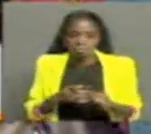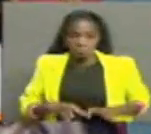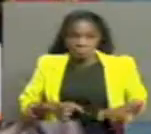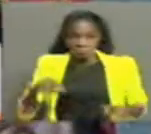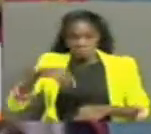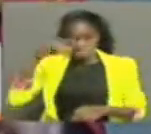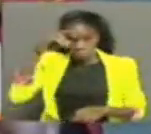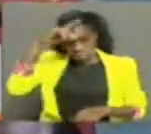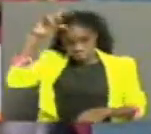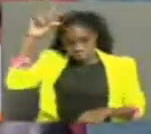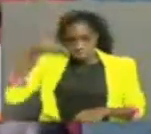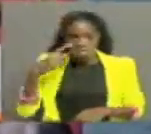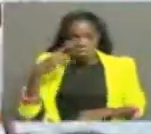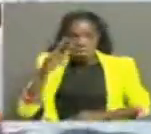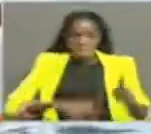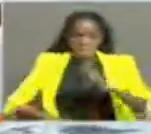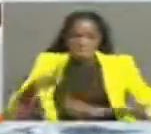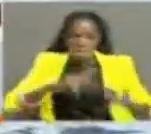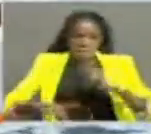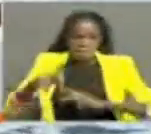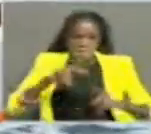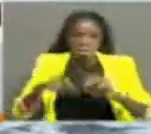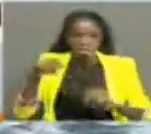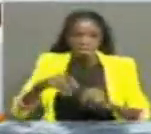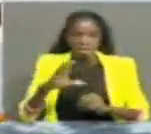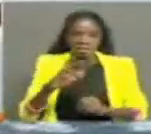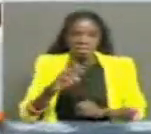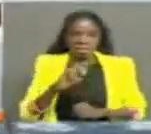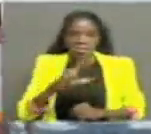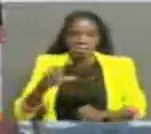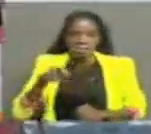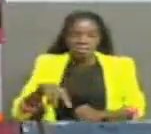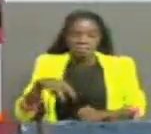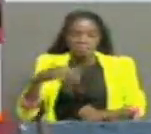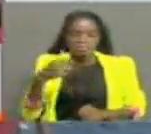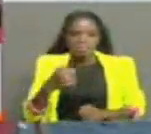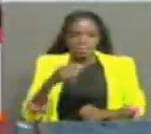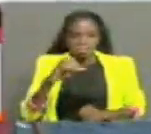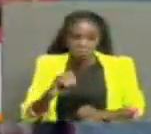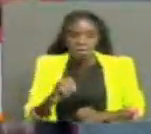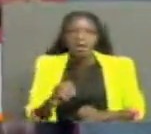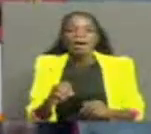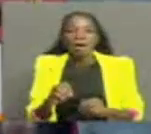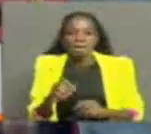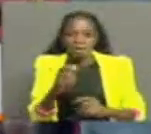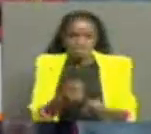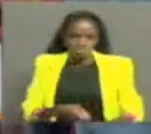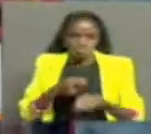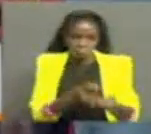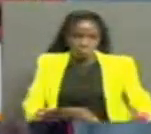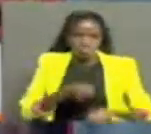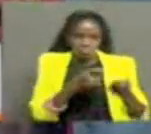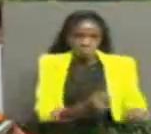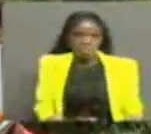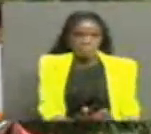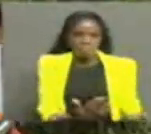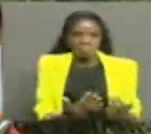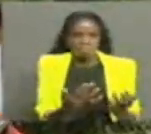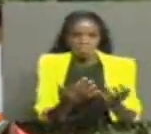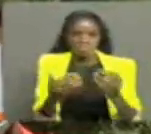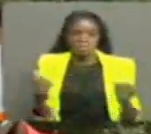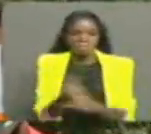Luanda pediu à população de Calumbo, na sua maioria camponesa, um papel mais ativo na produção de produtos agrícolas